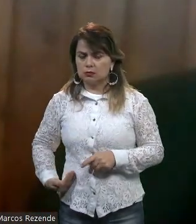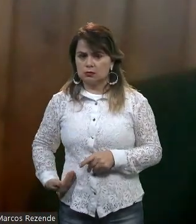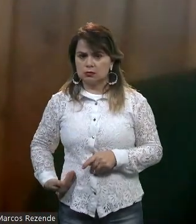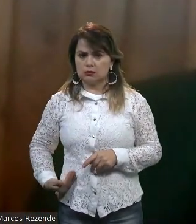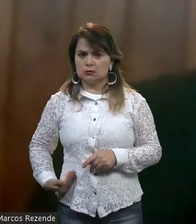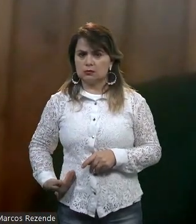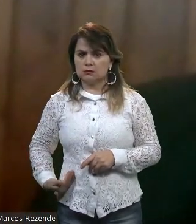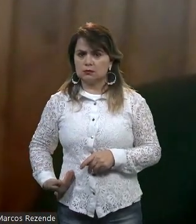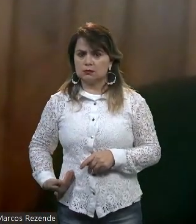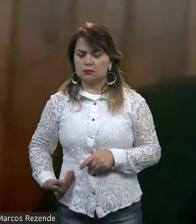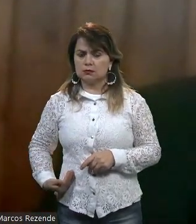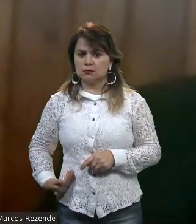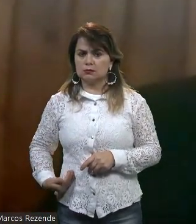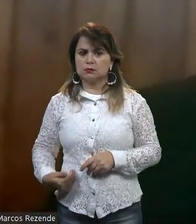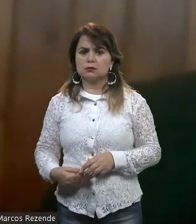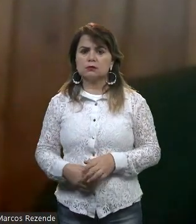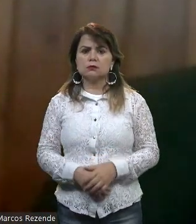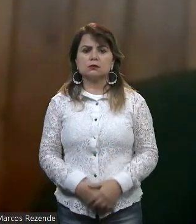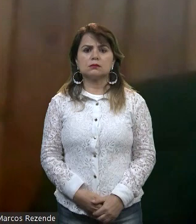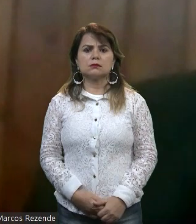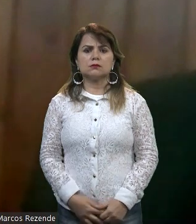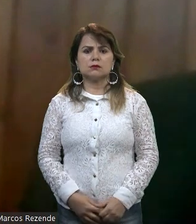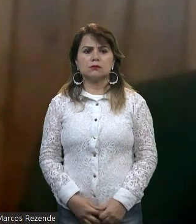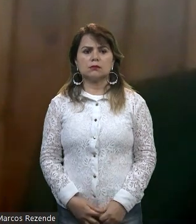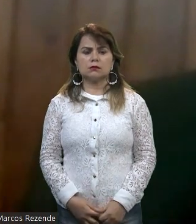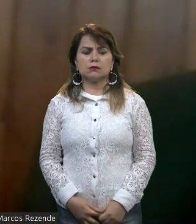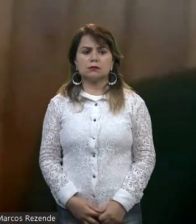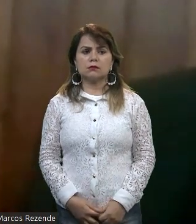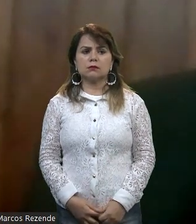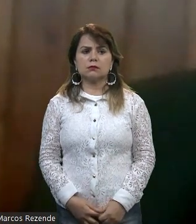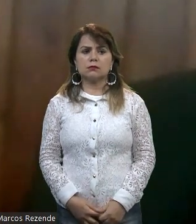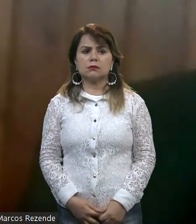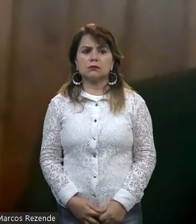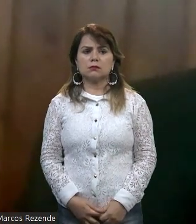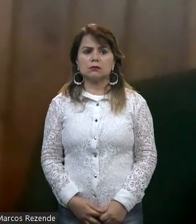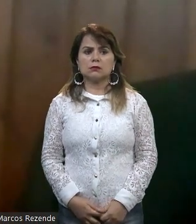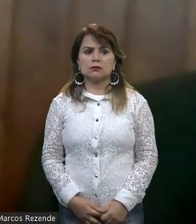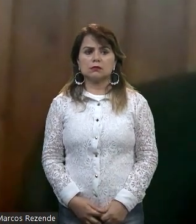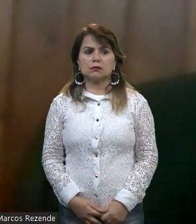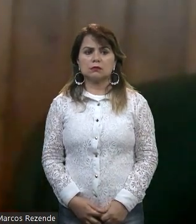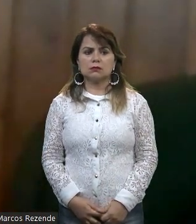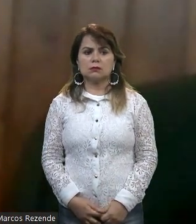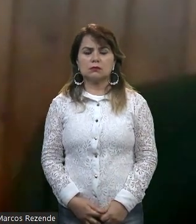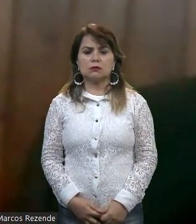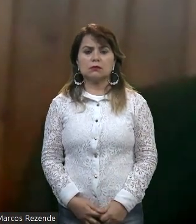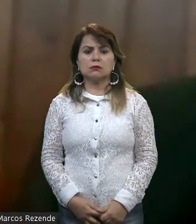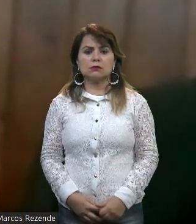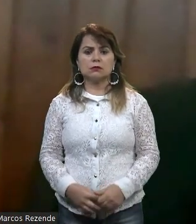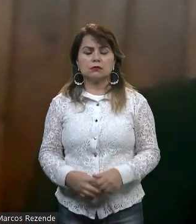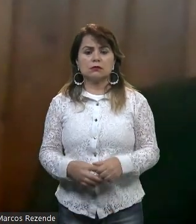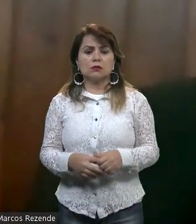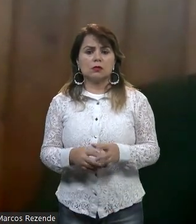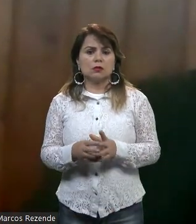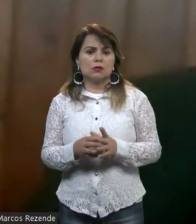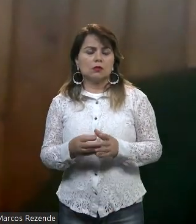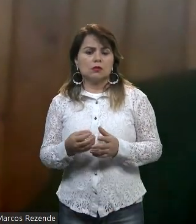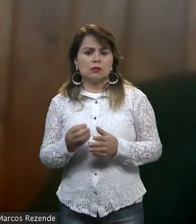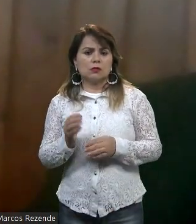Concessão de benefício geral. Com a concessão de